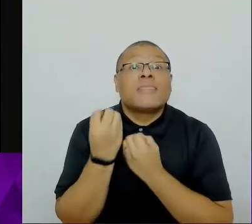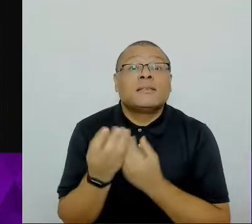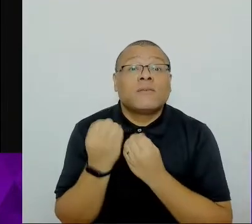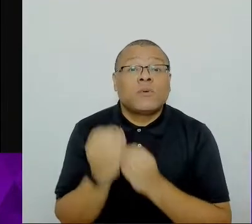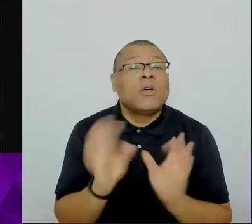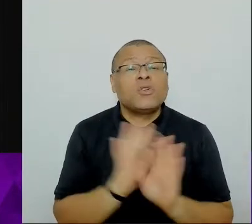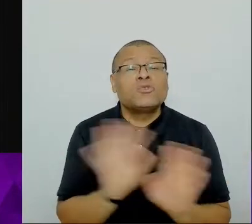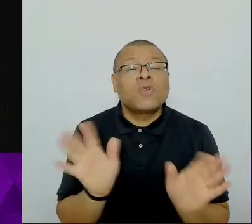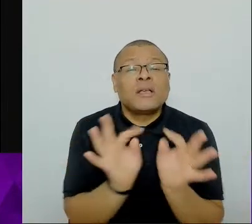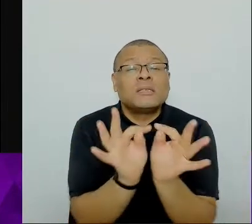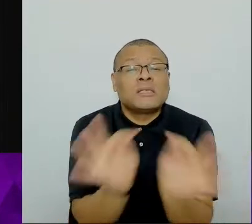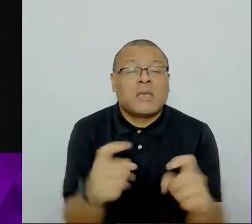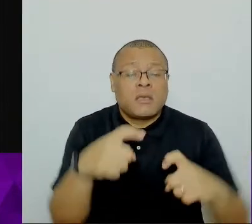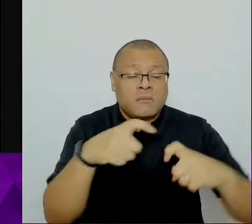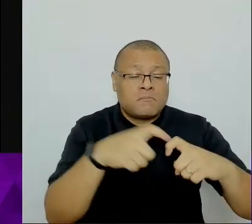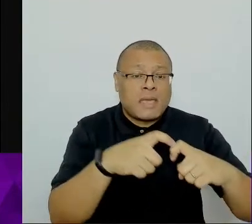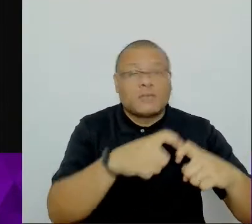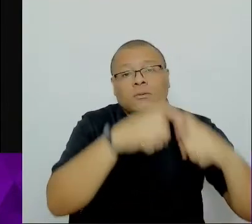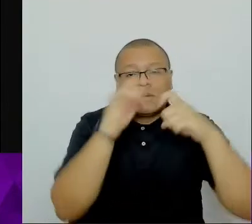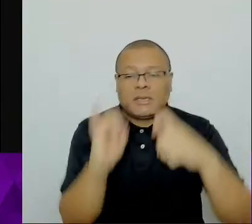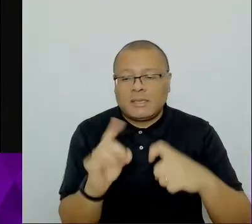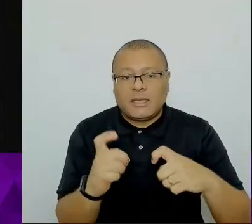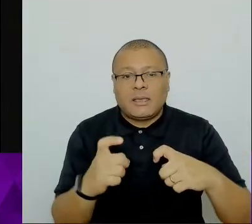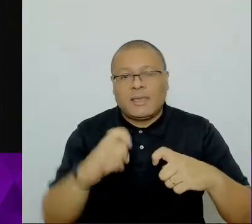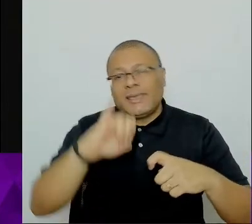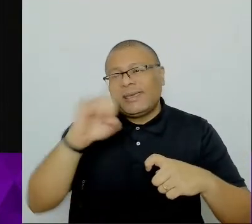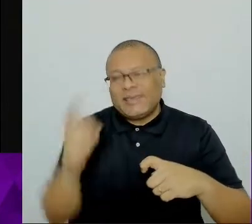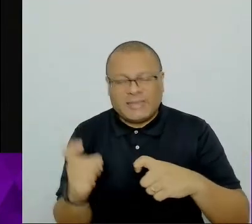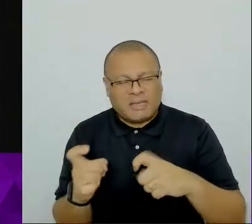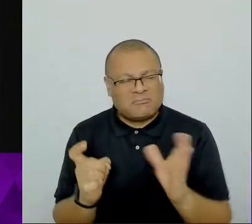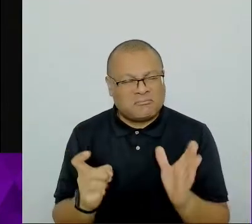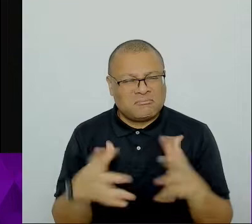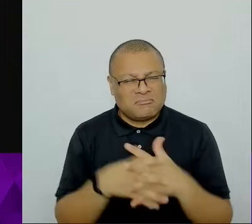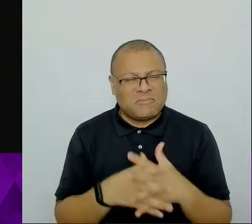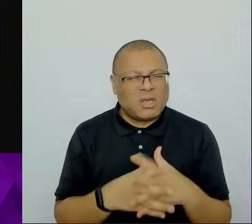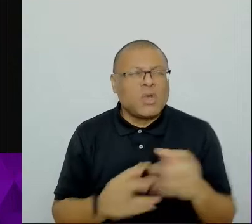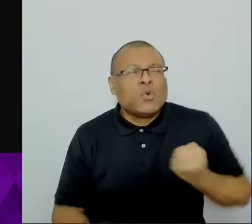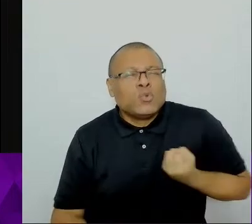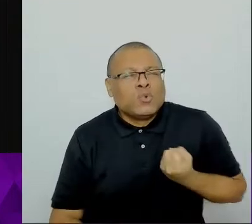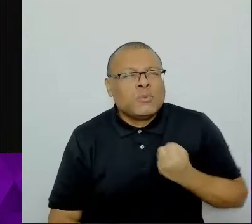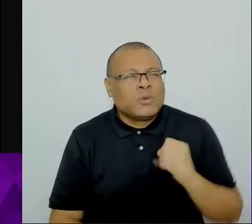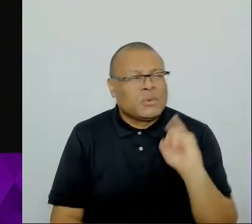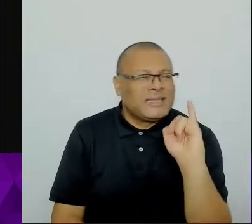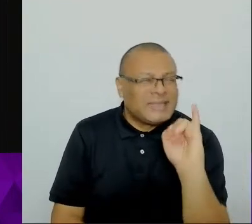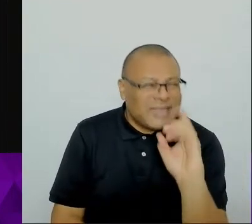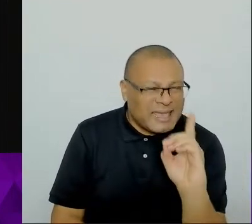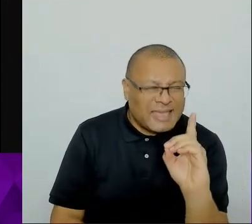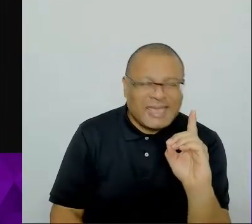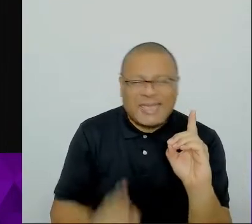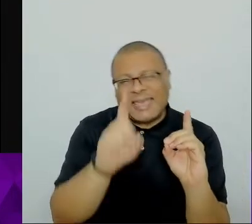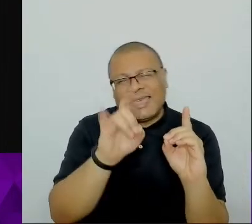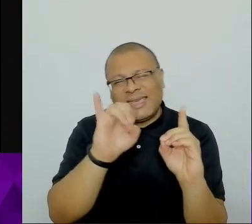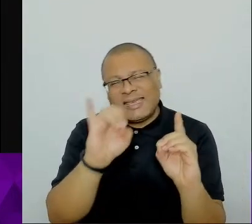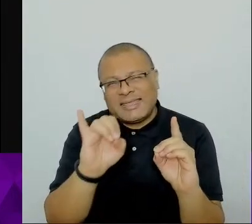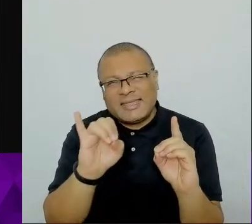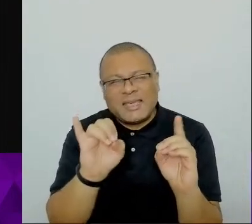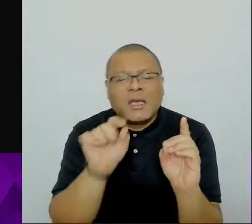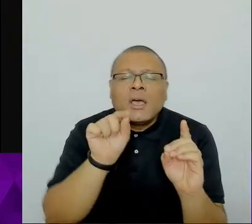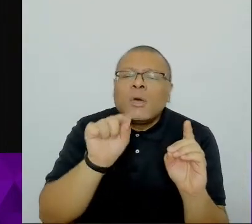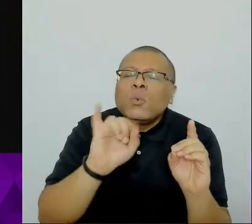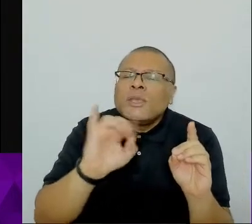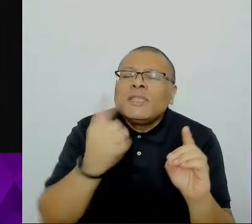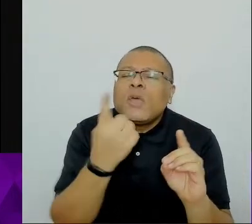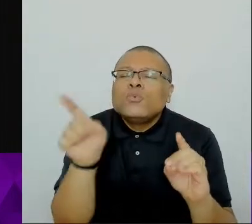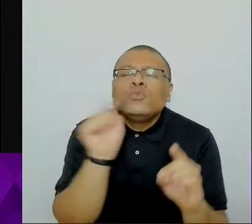por exemplo, médico, ID da consulta, ficaria difícil de entender que a gente está entrando dentro de uma consulta marcada. Então,